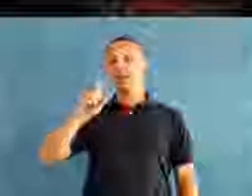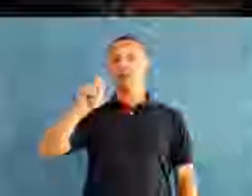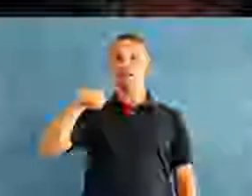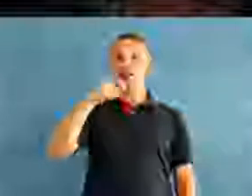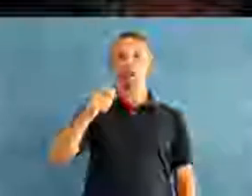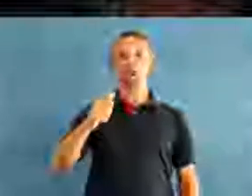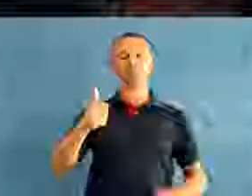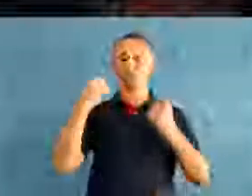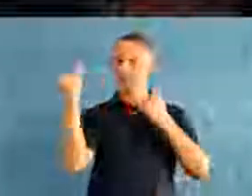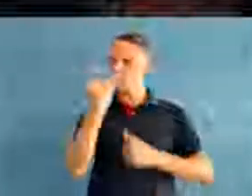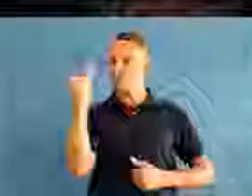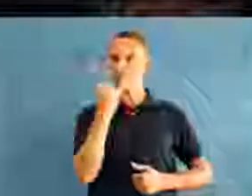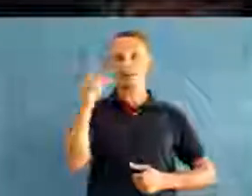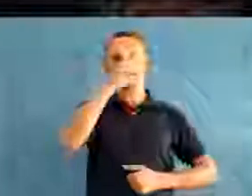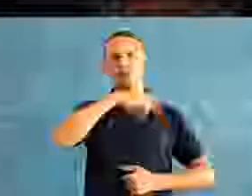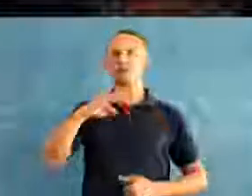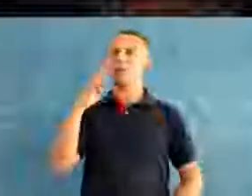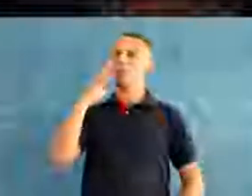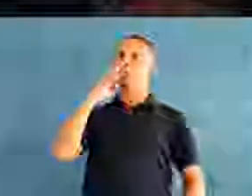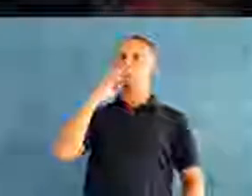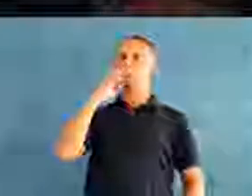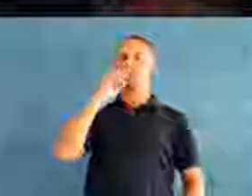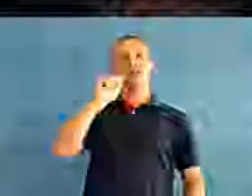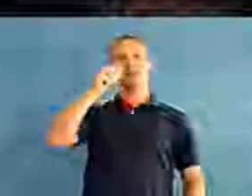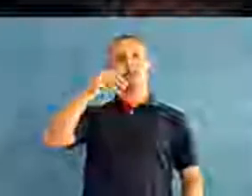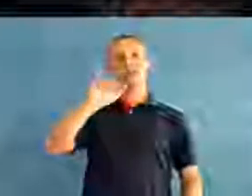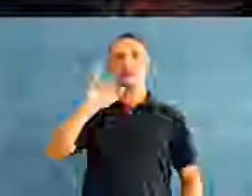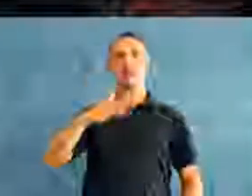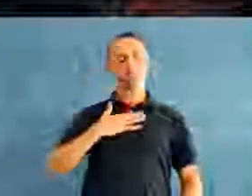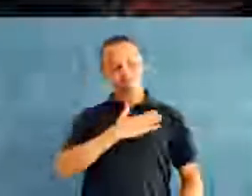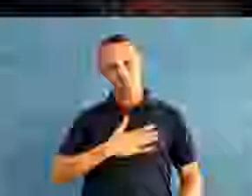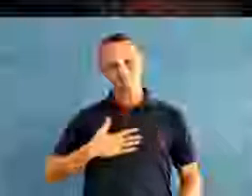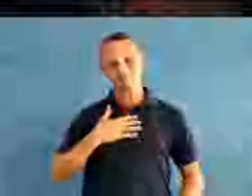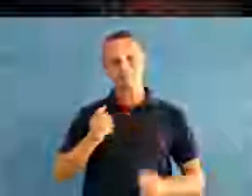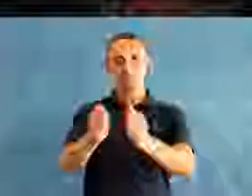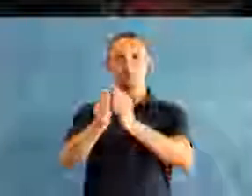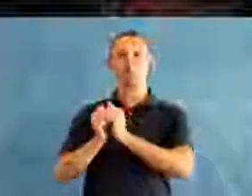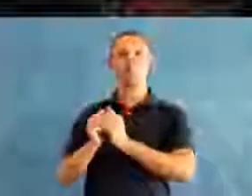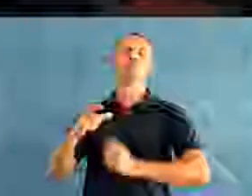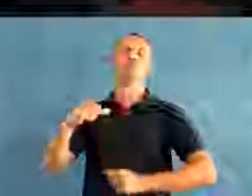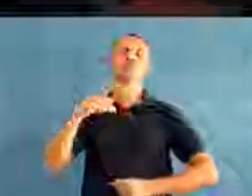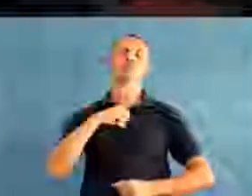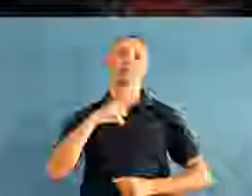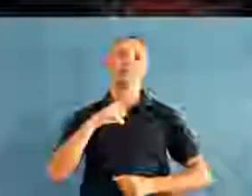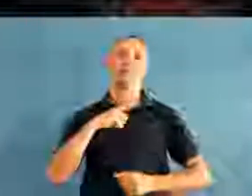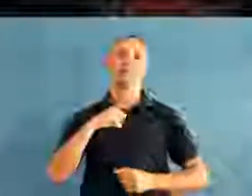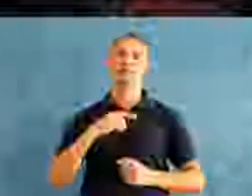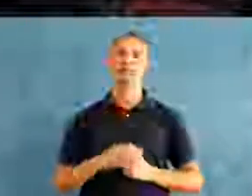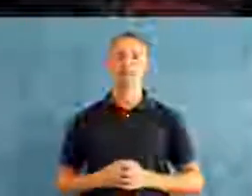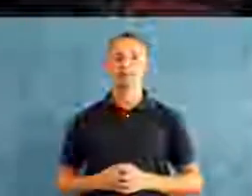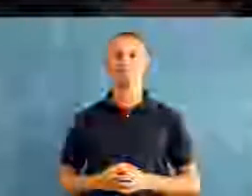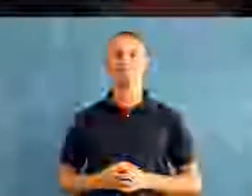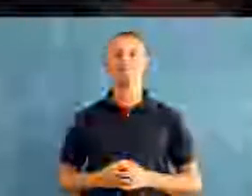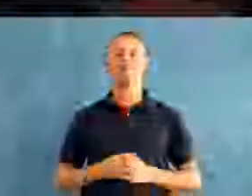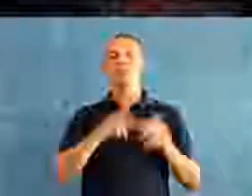e quem ganha é a casa. Né? Quem ganha é a Academia Mineira de Letras, com o ingresso do professor Jacinto em seus quadros. É